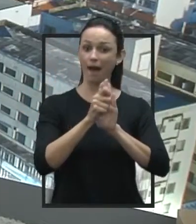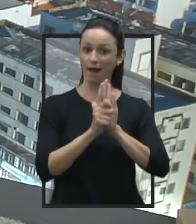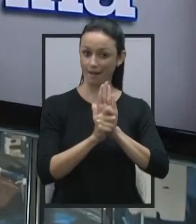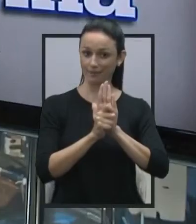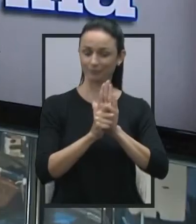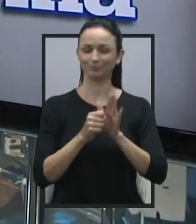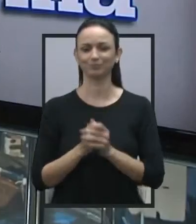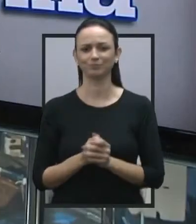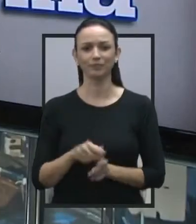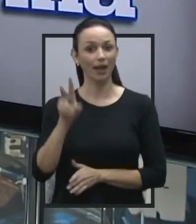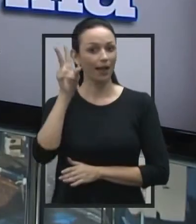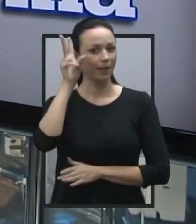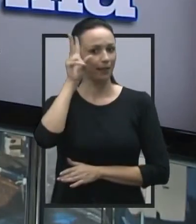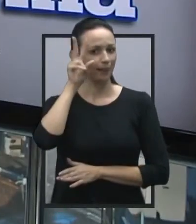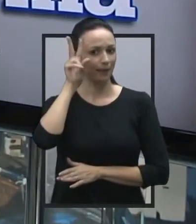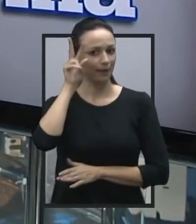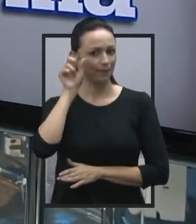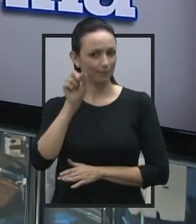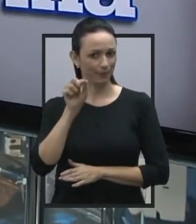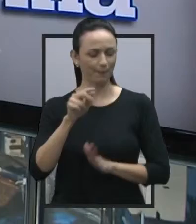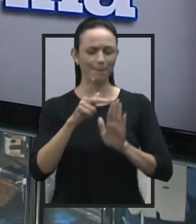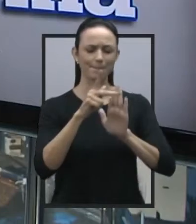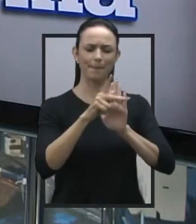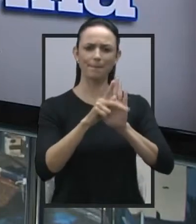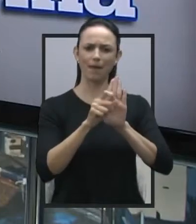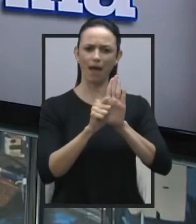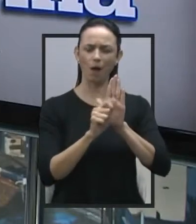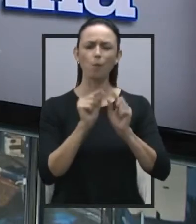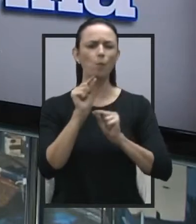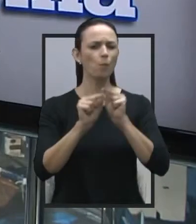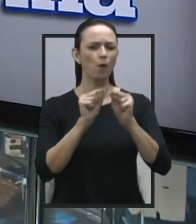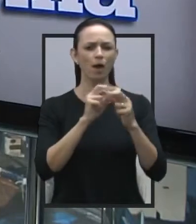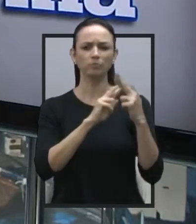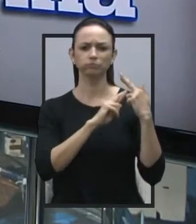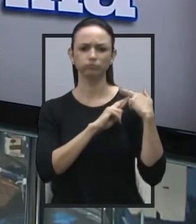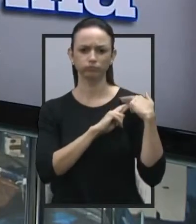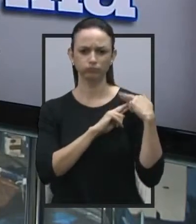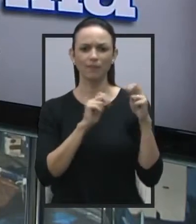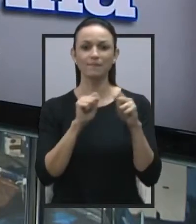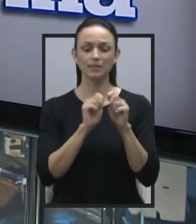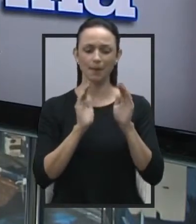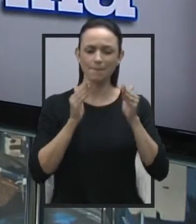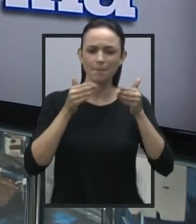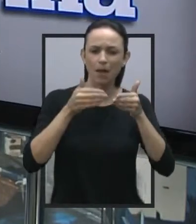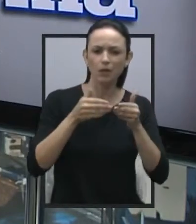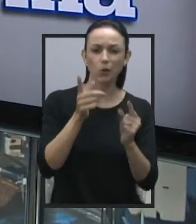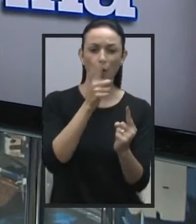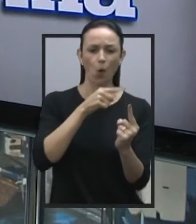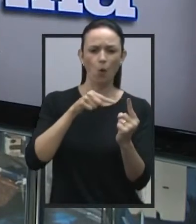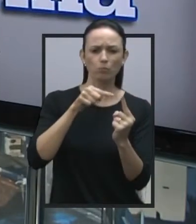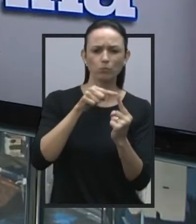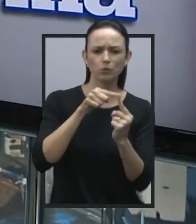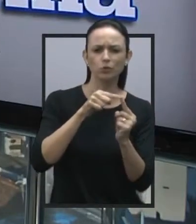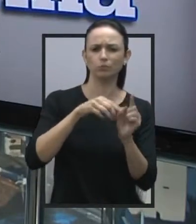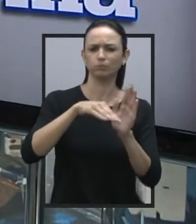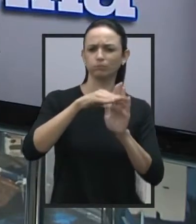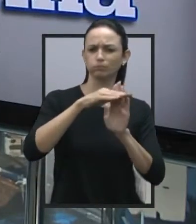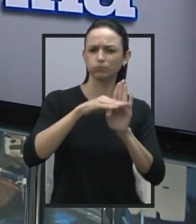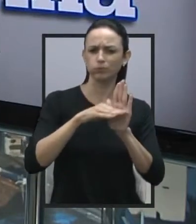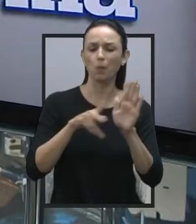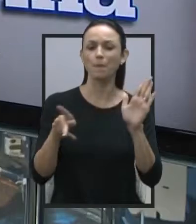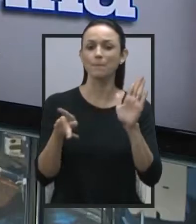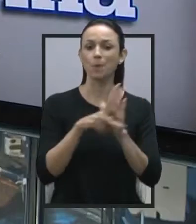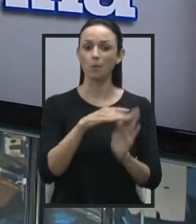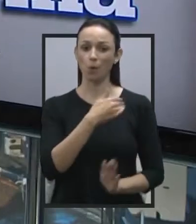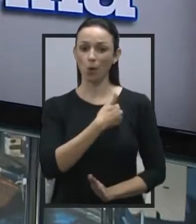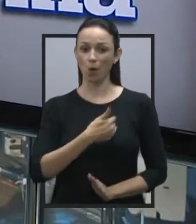Plurianual. Lembrando que o chamado PPA é responsável por traçar as diretrizes, os objetivos e as metas do